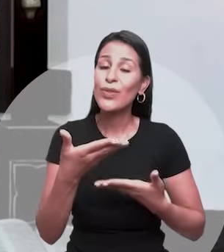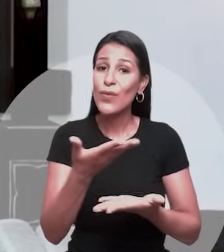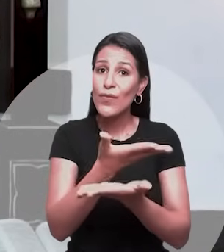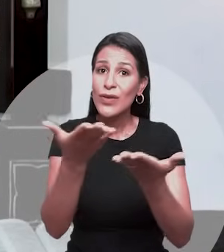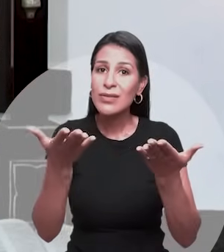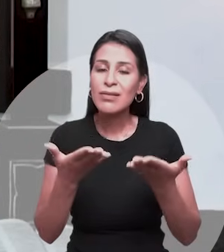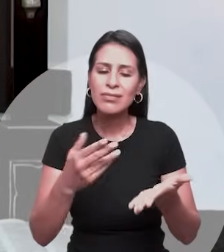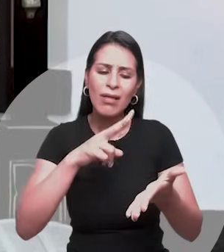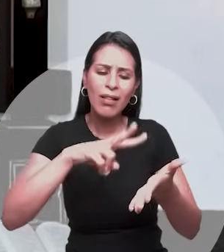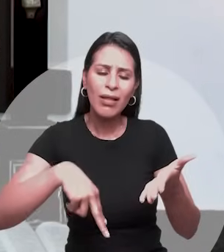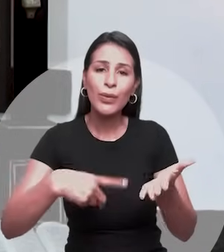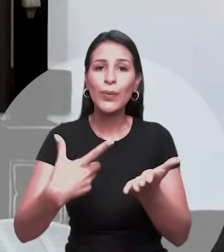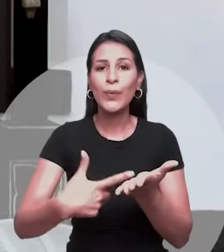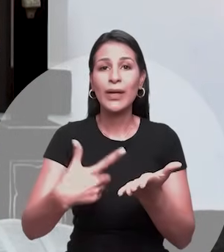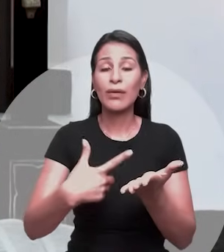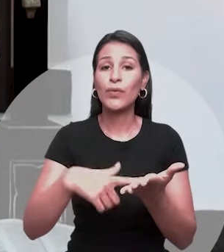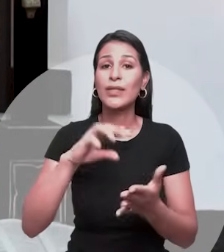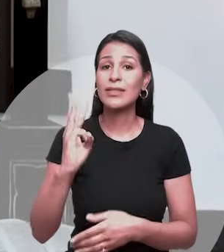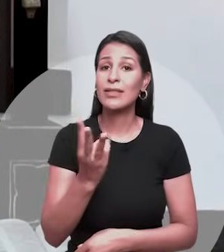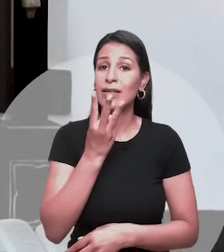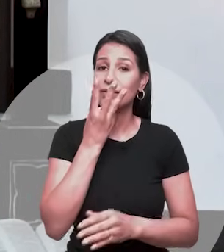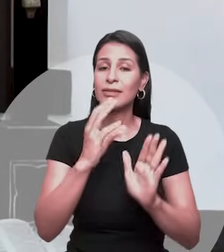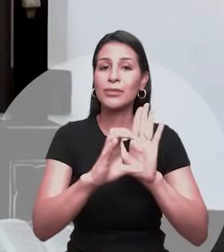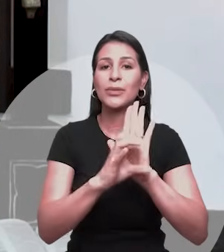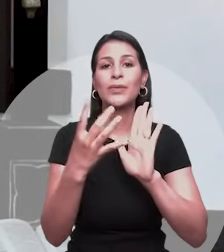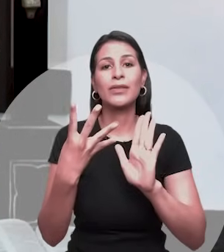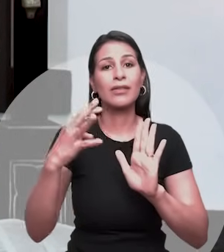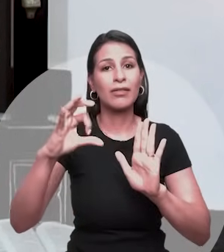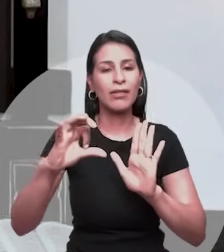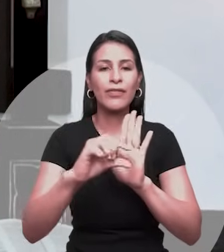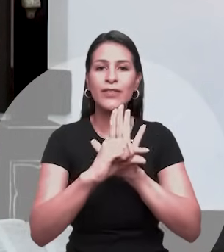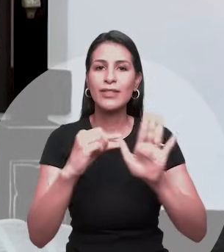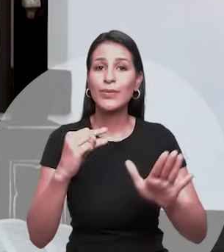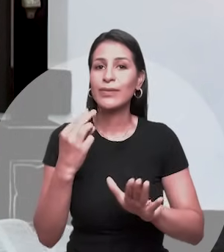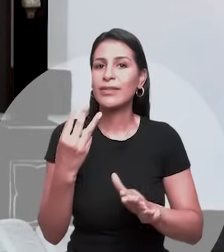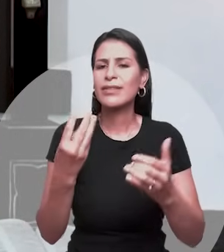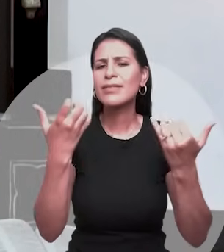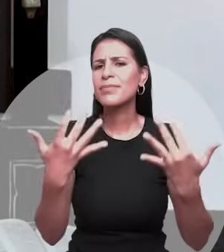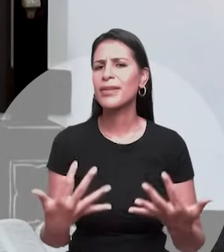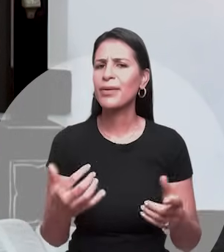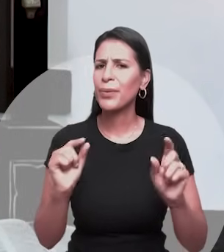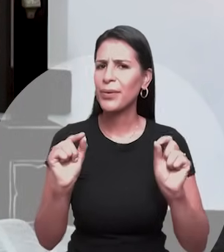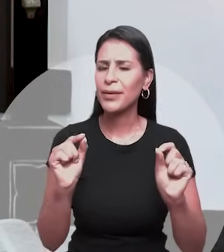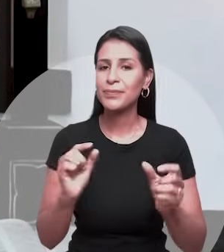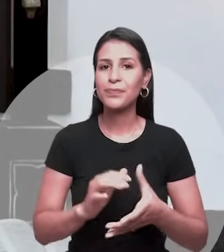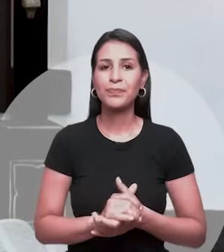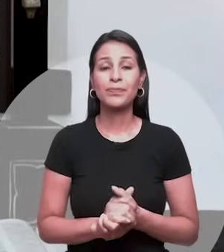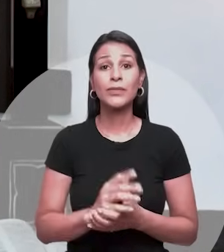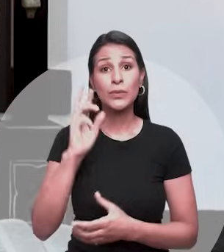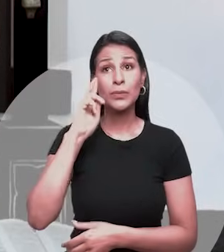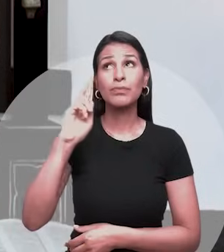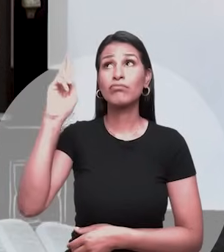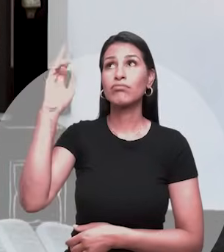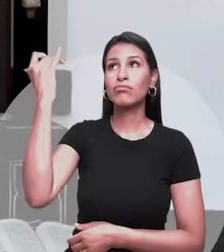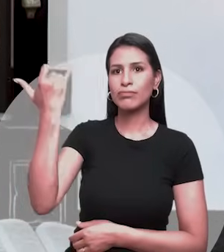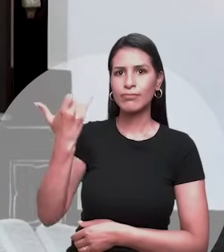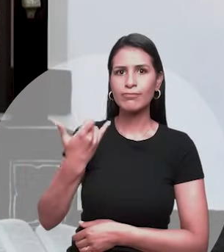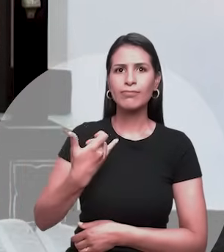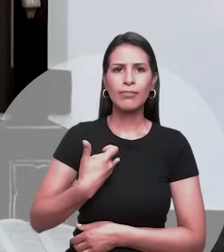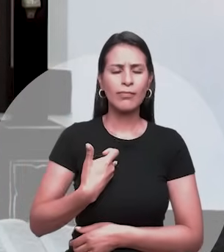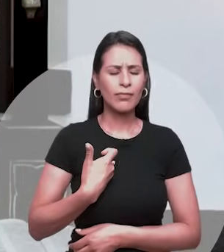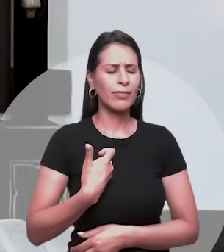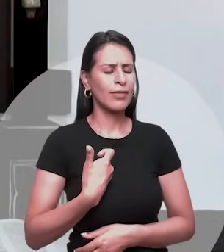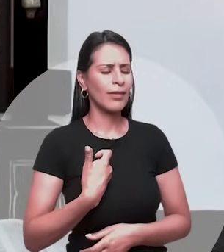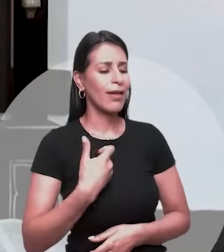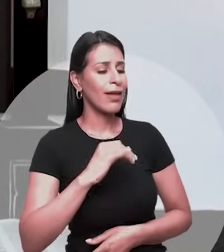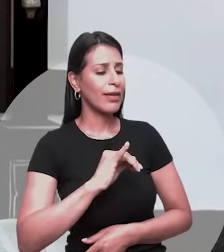O lema de Isaías 49, versículo 3. O Senhor me disse: Israel,